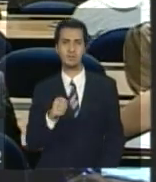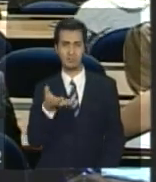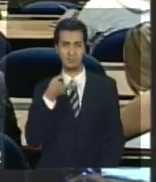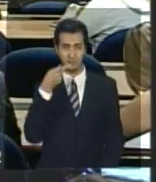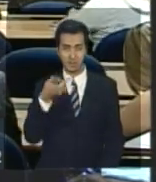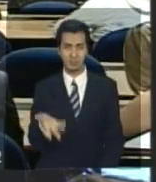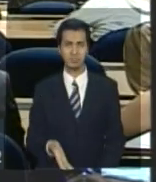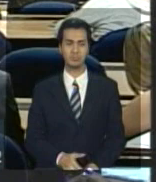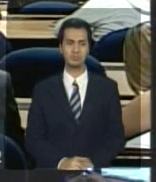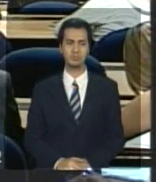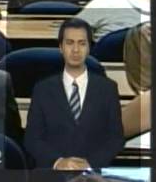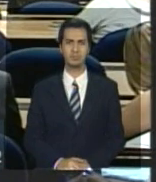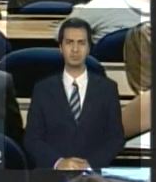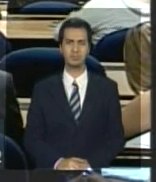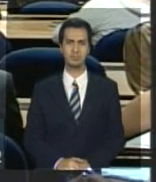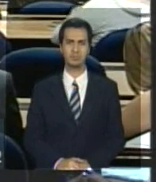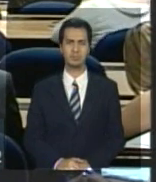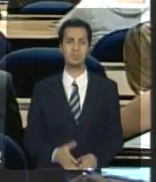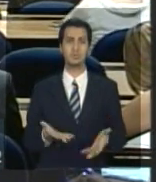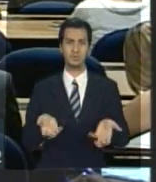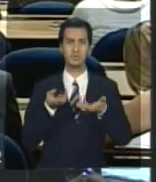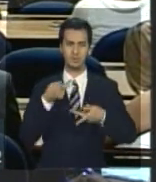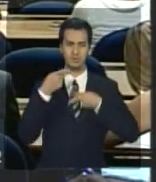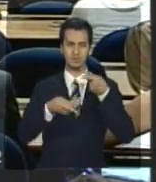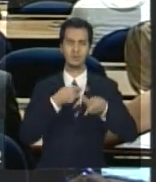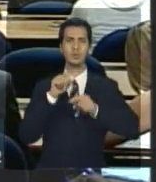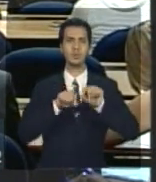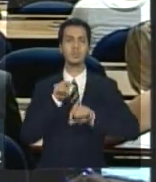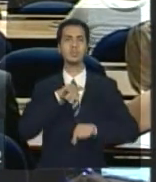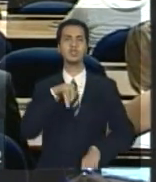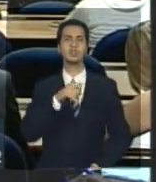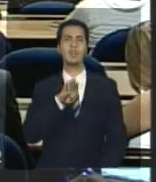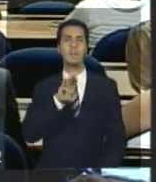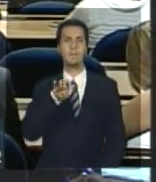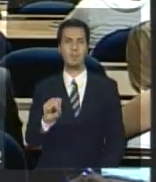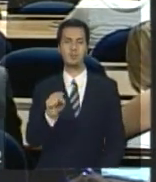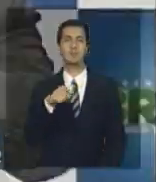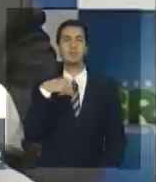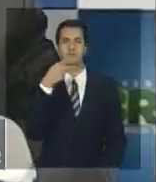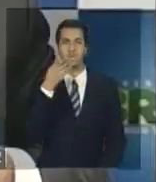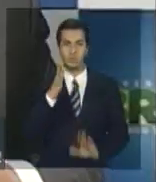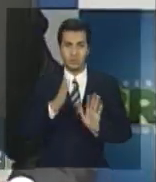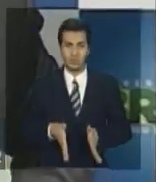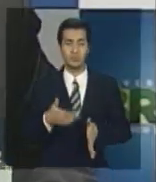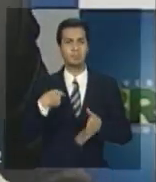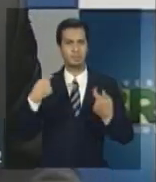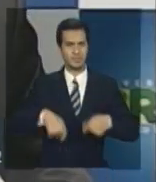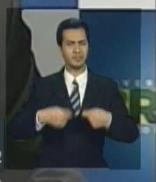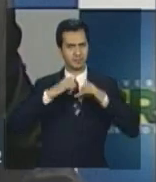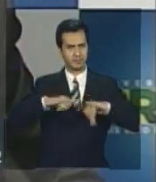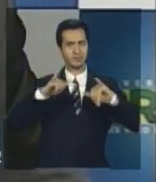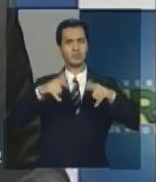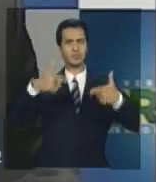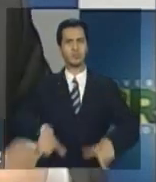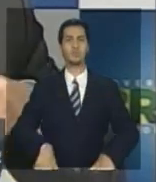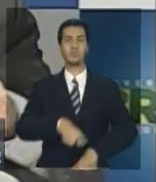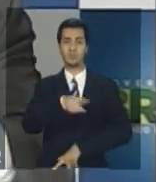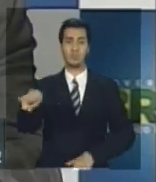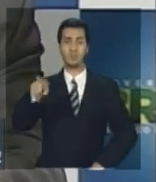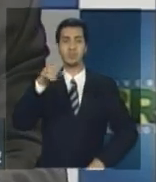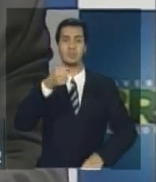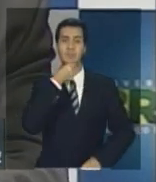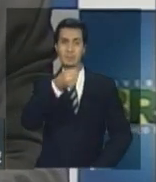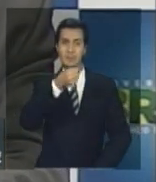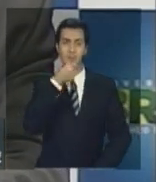Só reforçar algumas questões que o Jarbas trouxe, que a gente acha que é importante reforçar, não só para os colegas da imprensa,